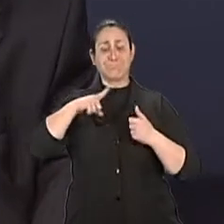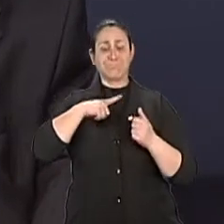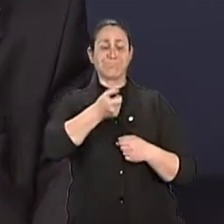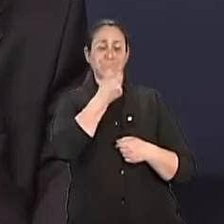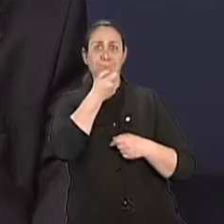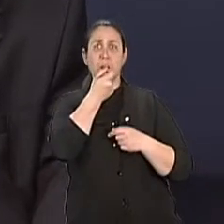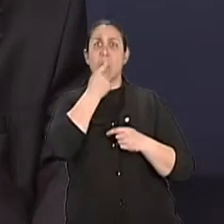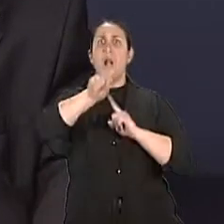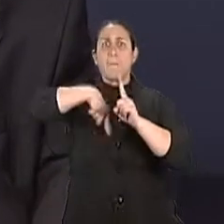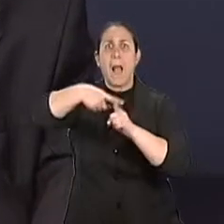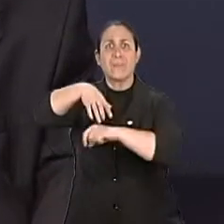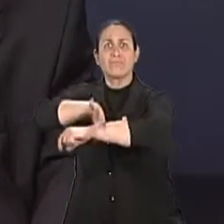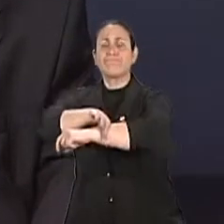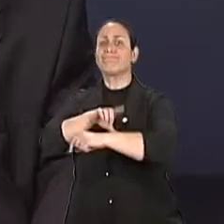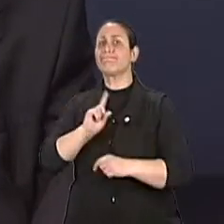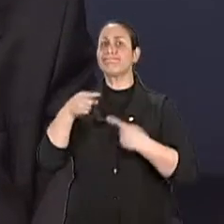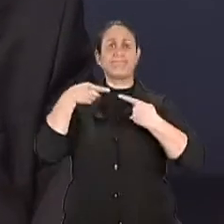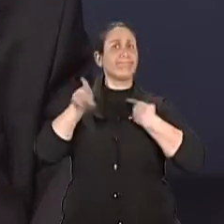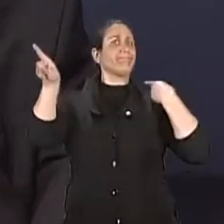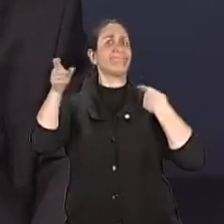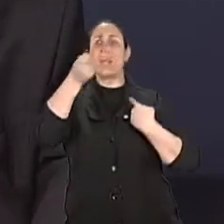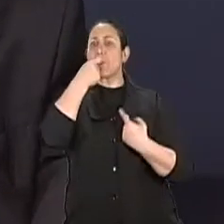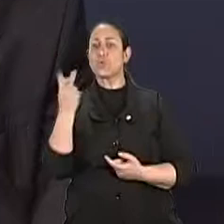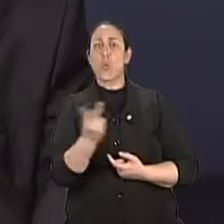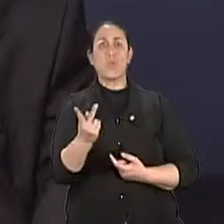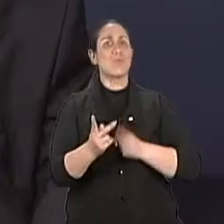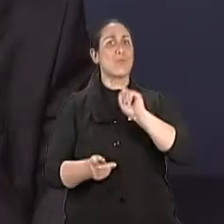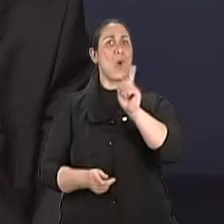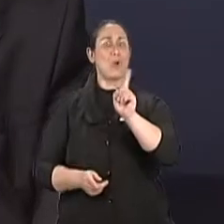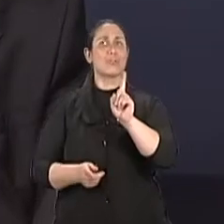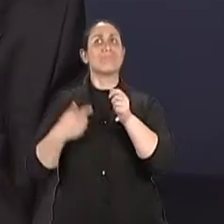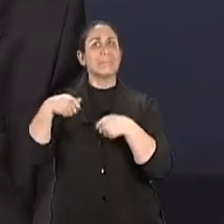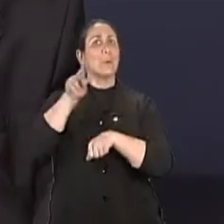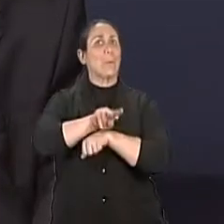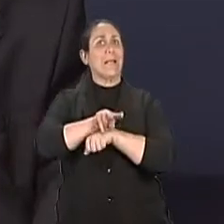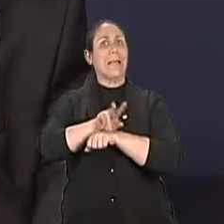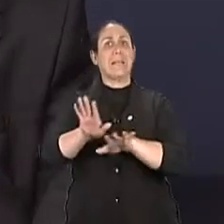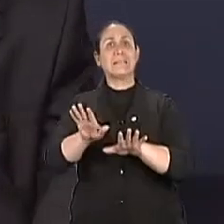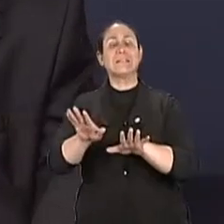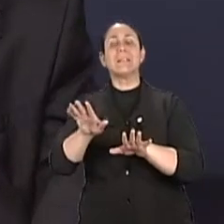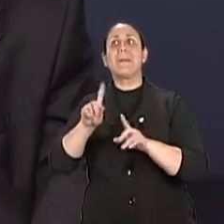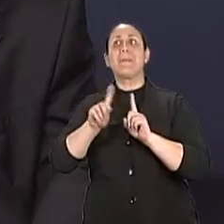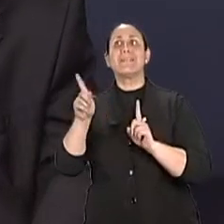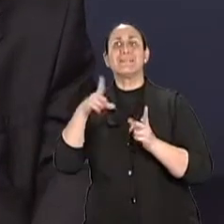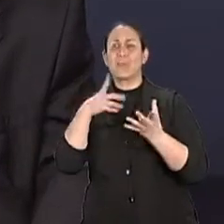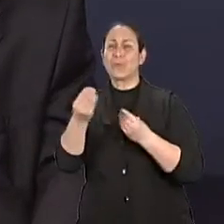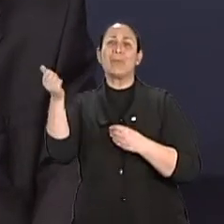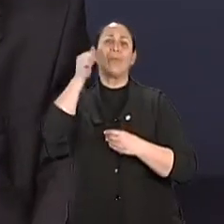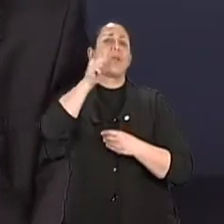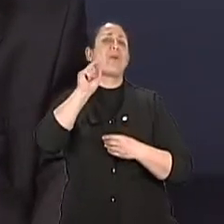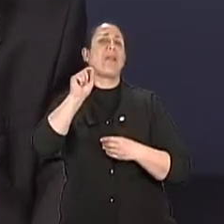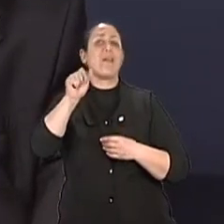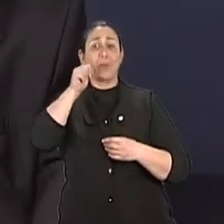momento crítico que nos próximos 5 anos, assim, essas mulheres... tem uma perda de densidade